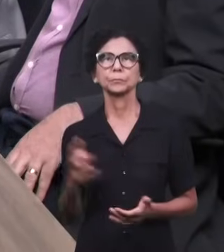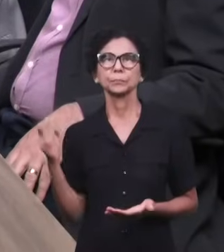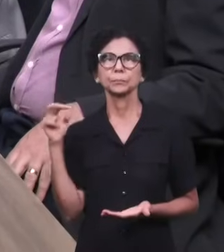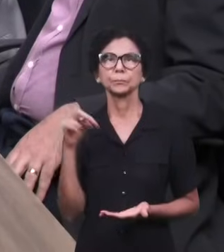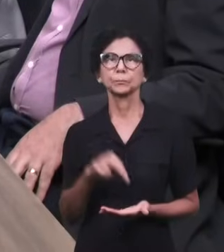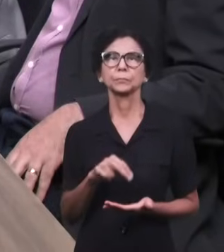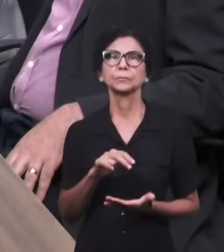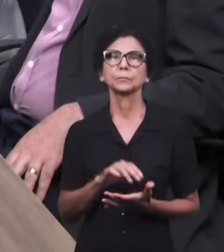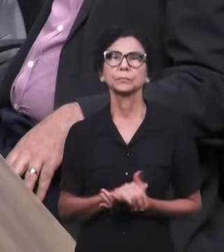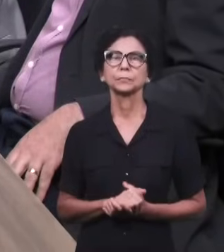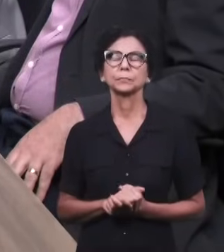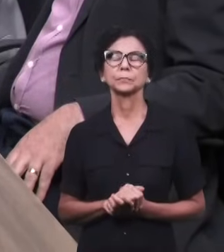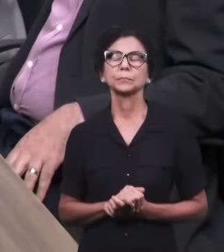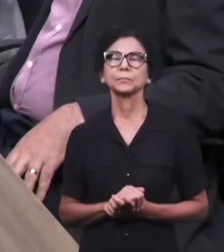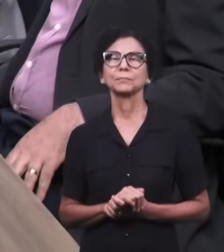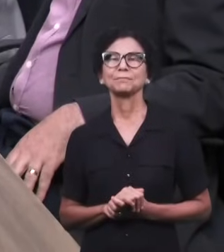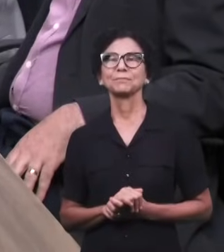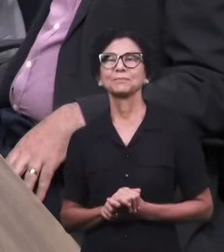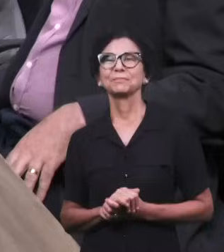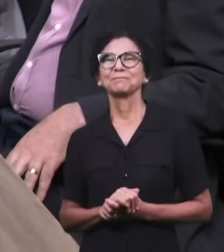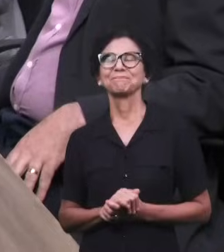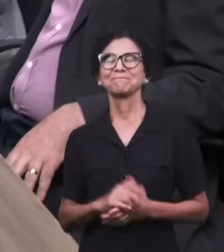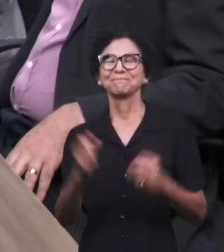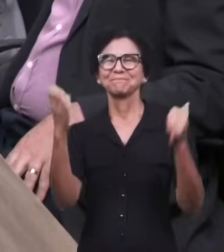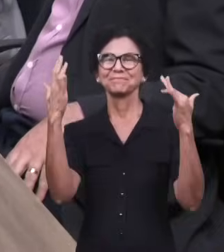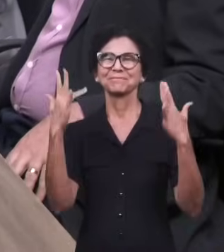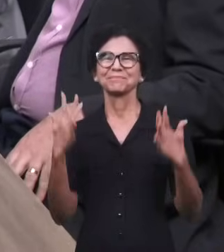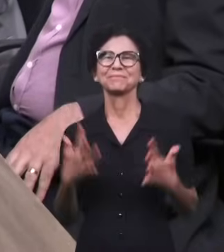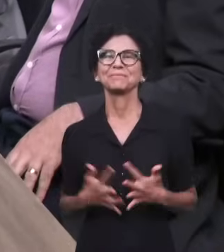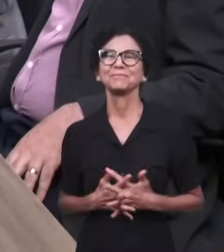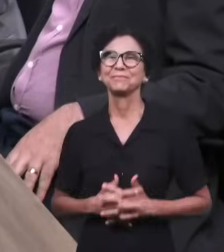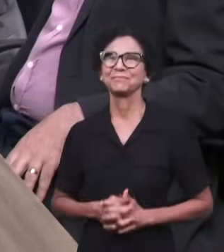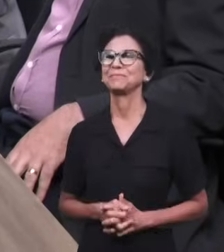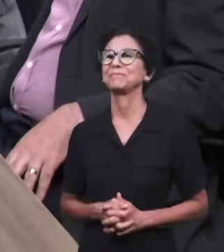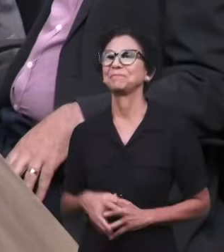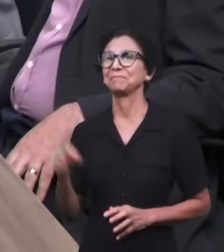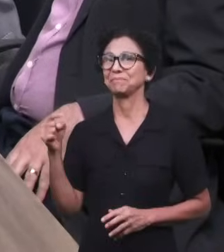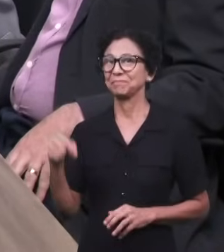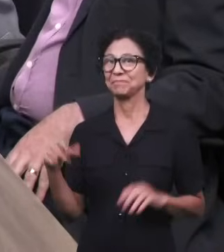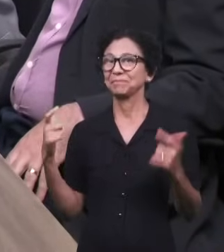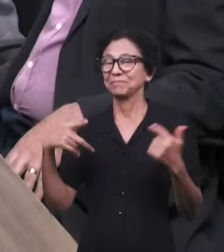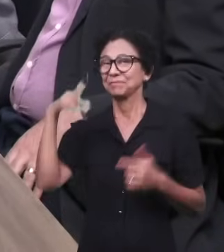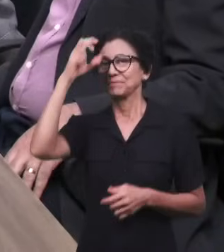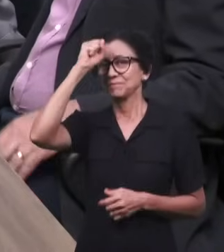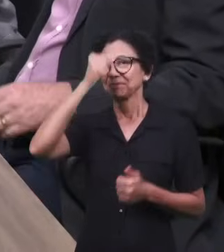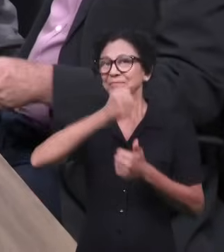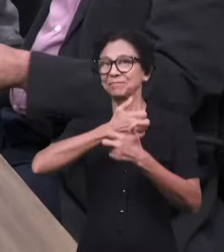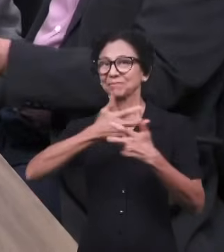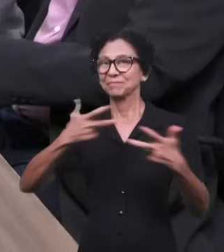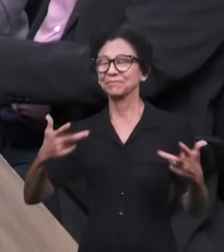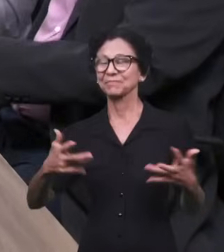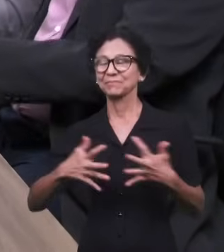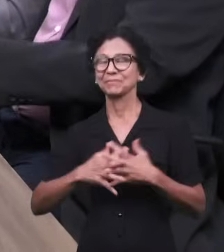estar aqui. É uma bênção. Para nós aqui que estamos aqui. Aqui é o lugar de aprendizado.